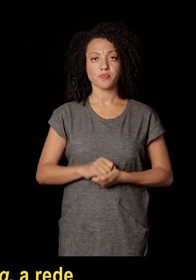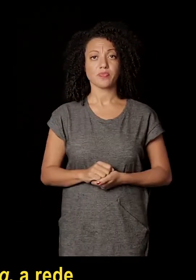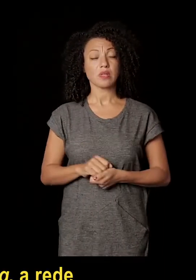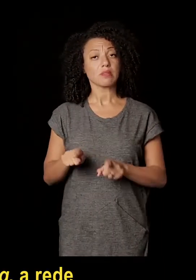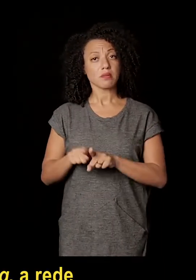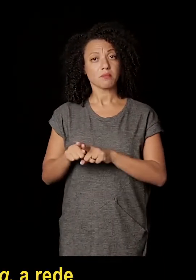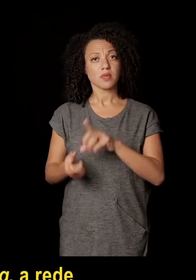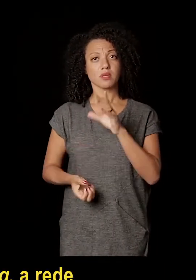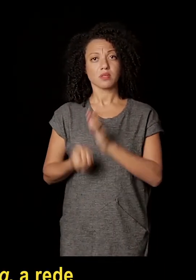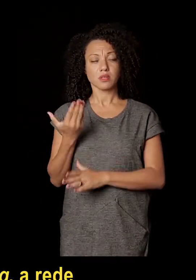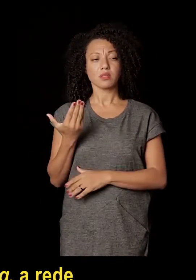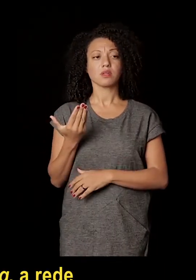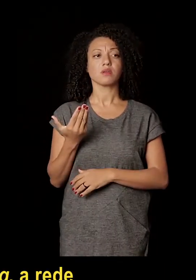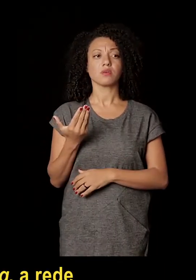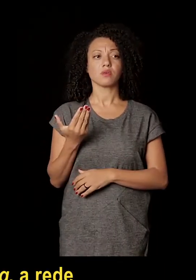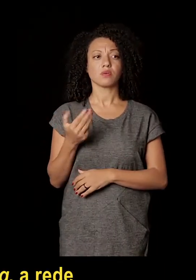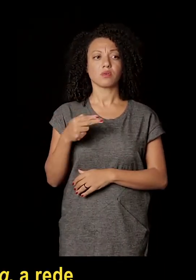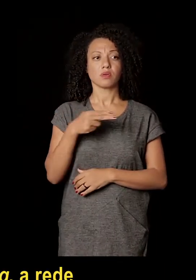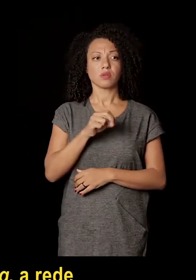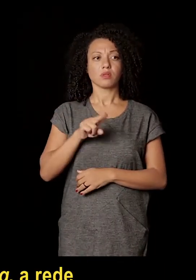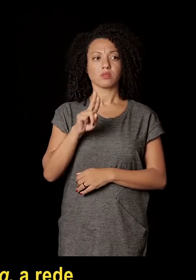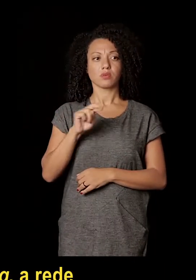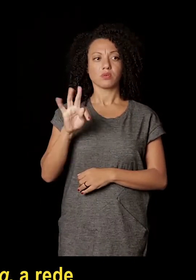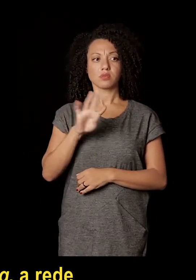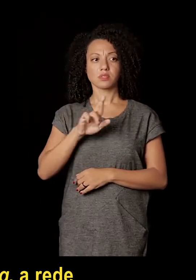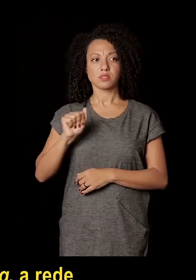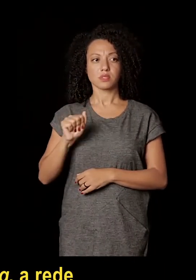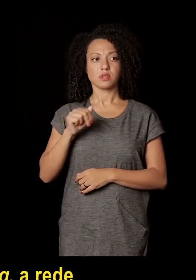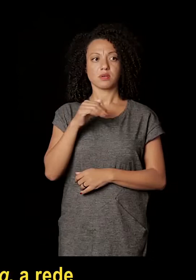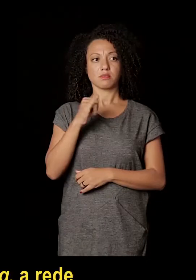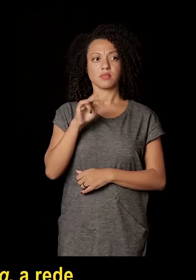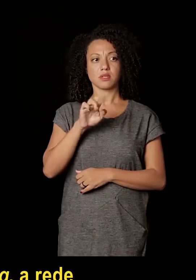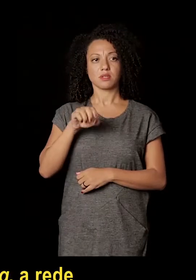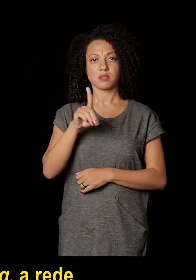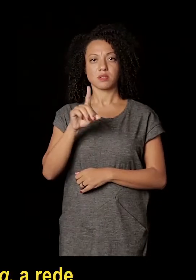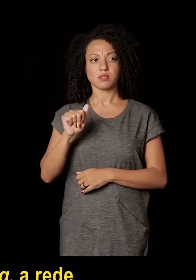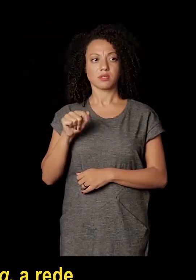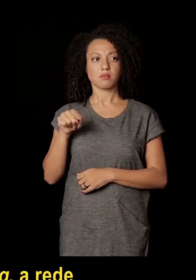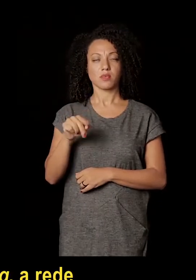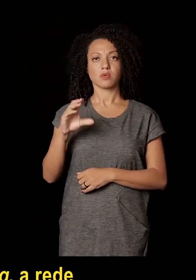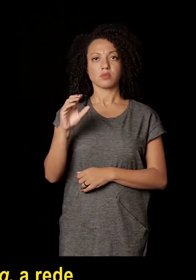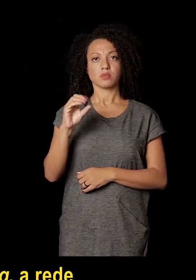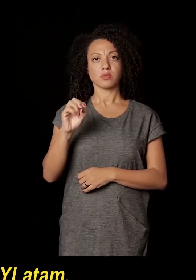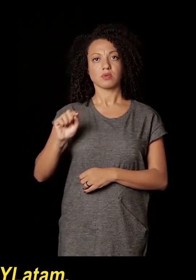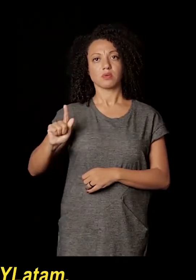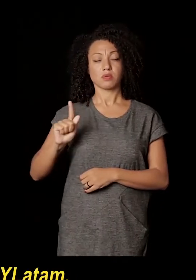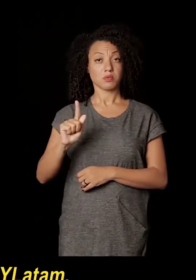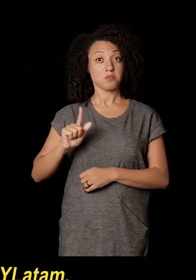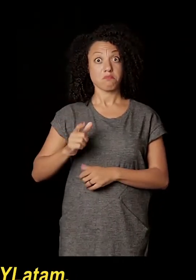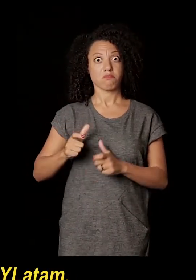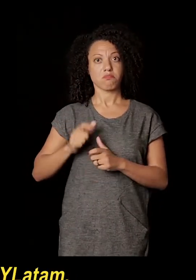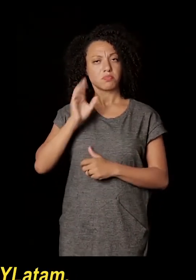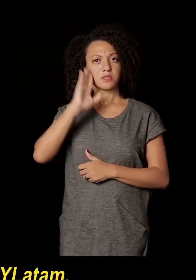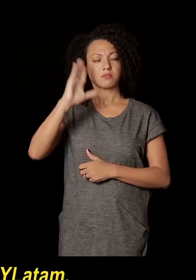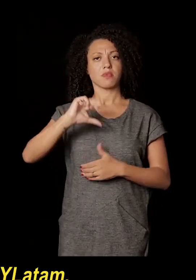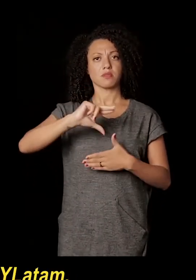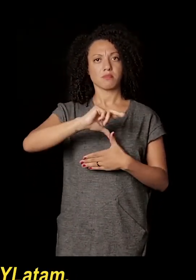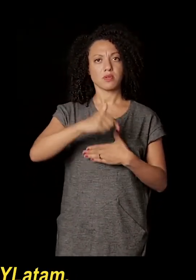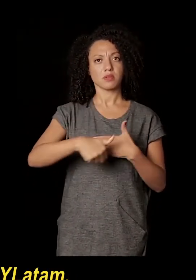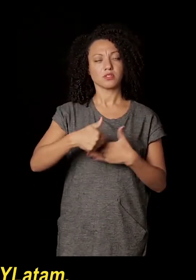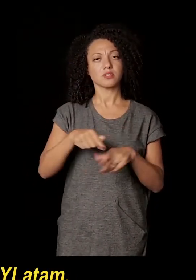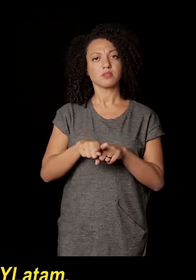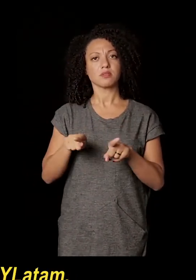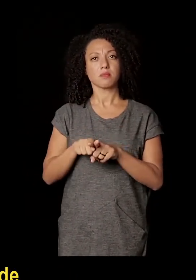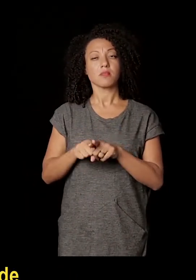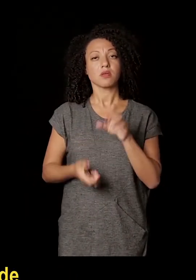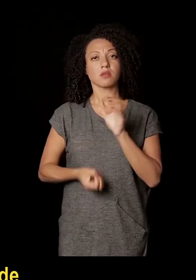Fundador do NuestraMirada.org, a rede de fotógrafos de maior da América Latina, e é co-diretor do concurso Poi